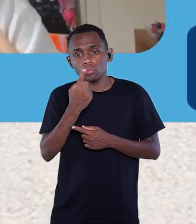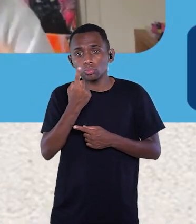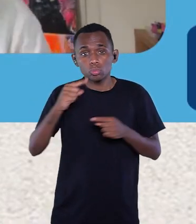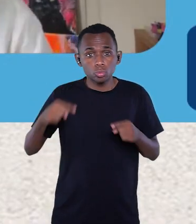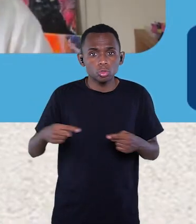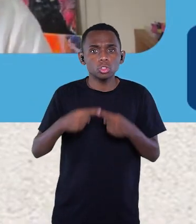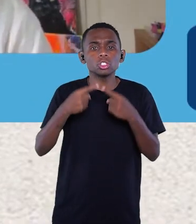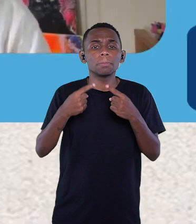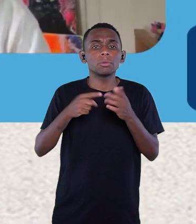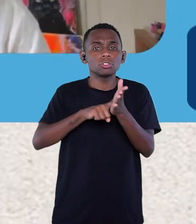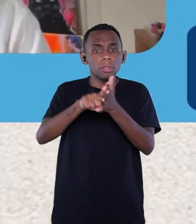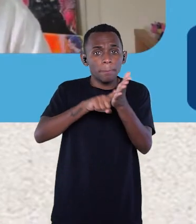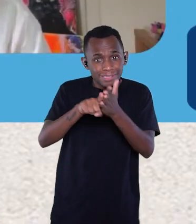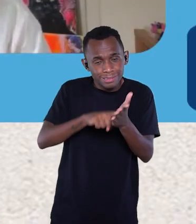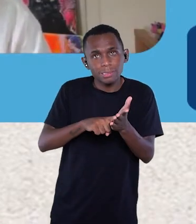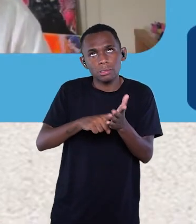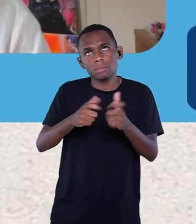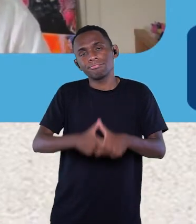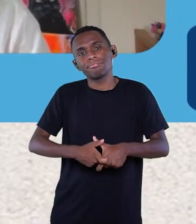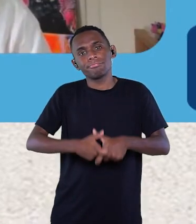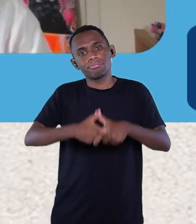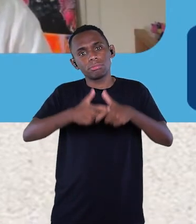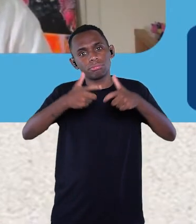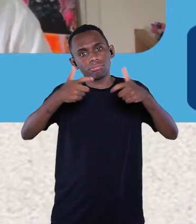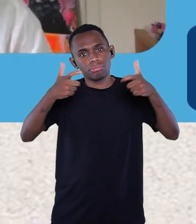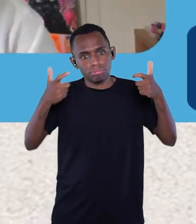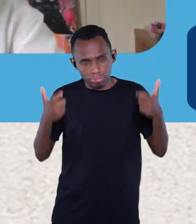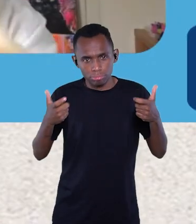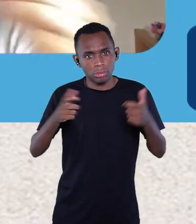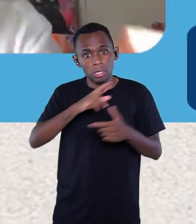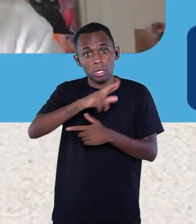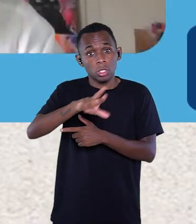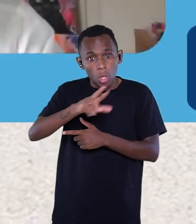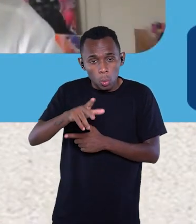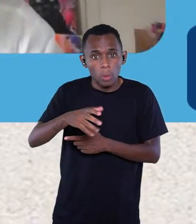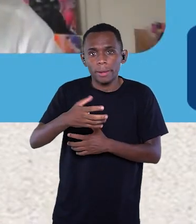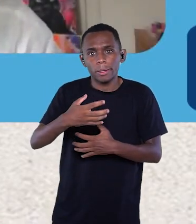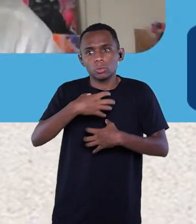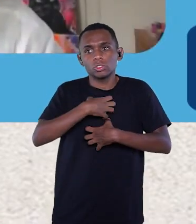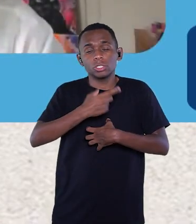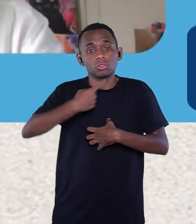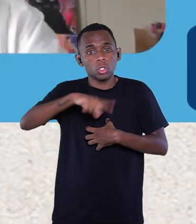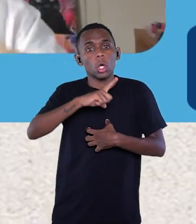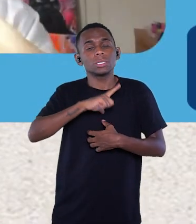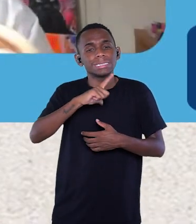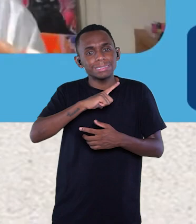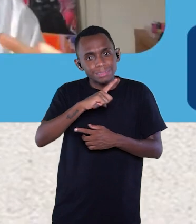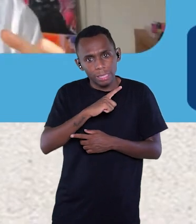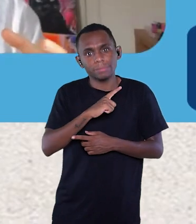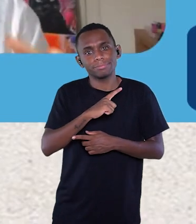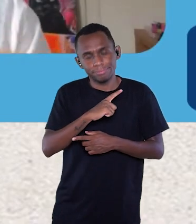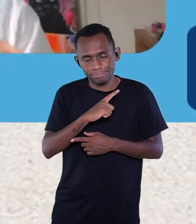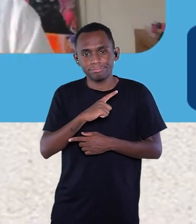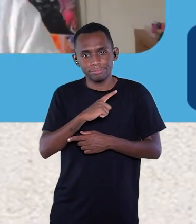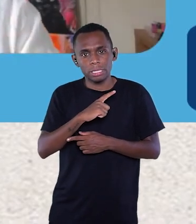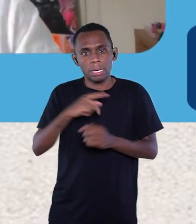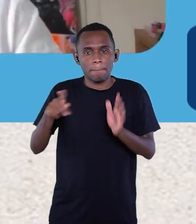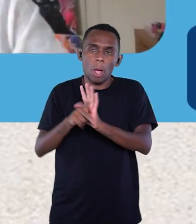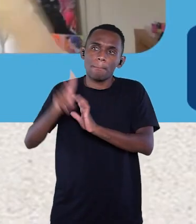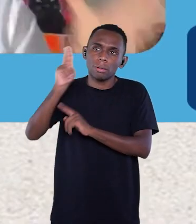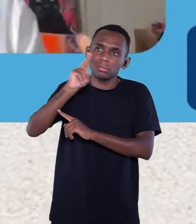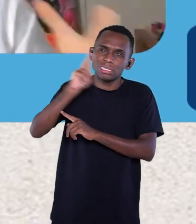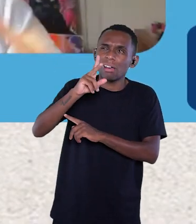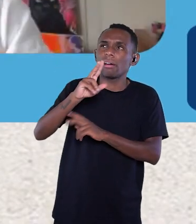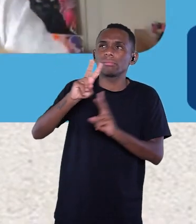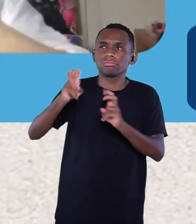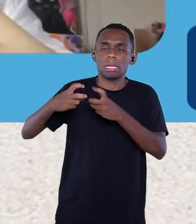de fonte que muitas vezes não é do mesmo jeito que a gente tem fontes de história